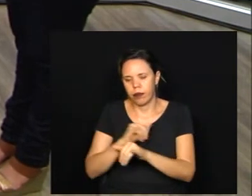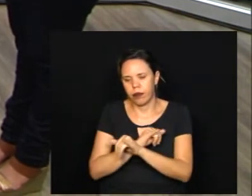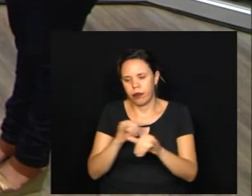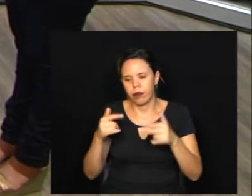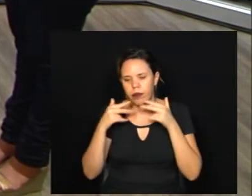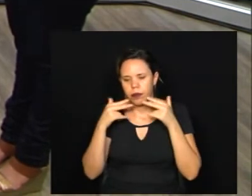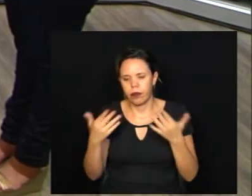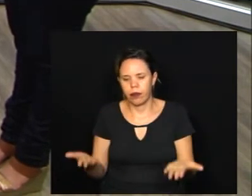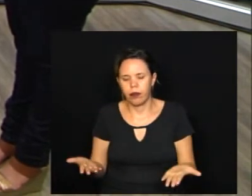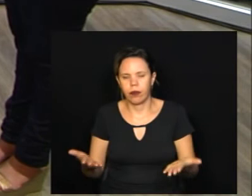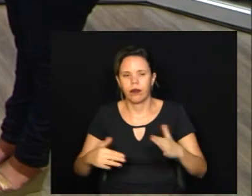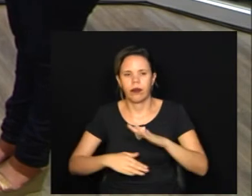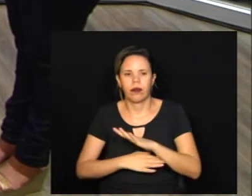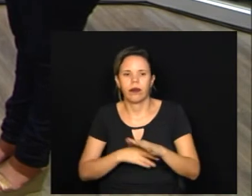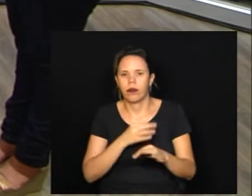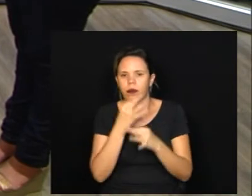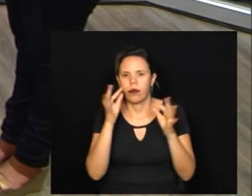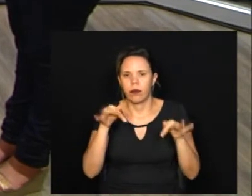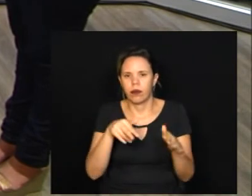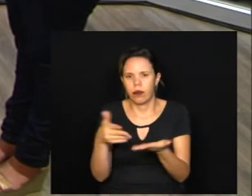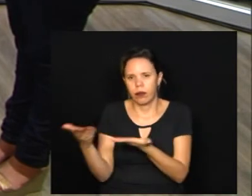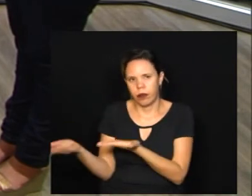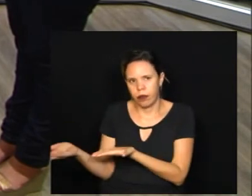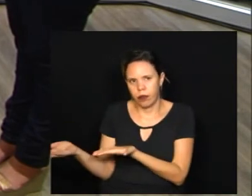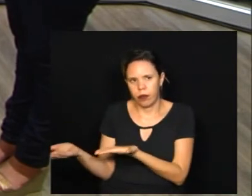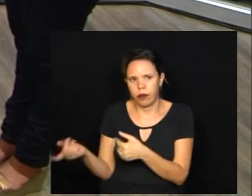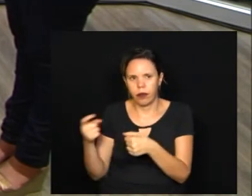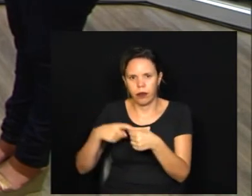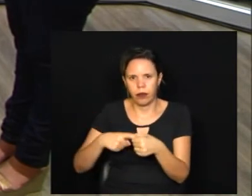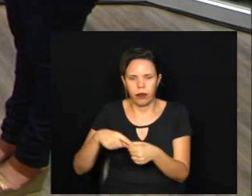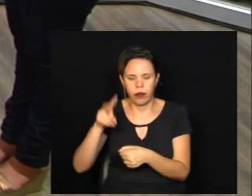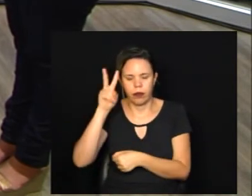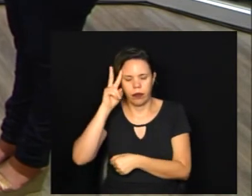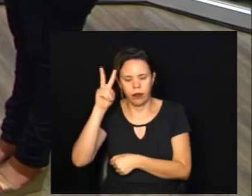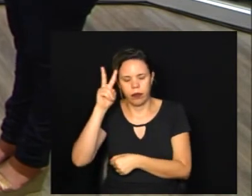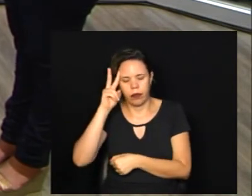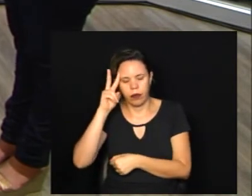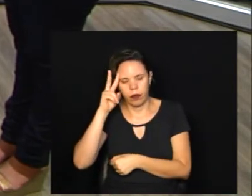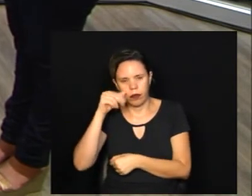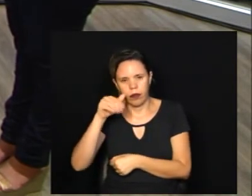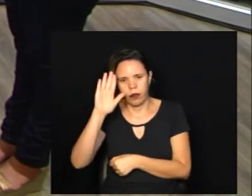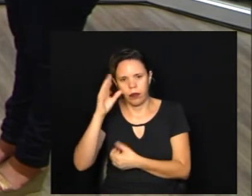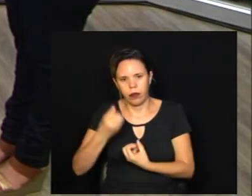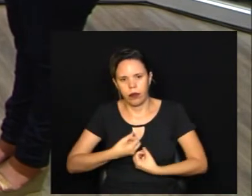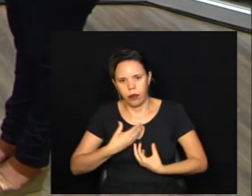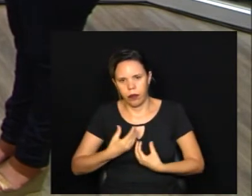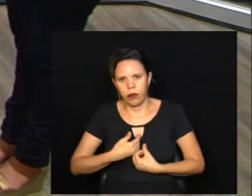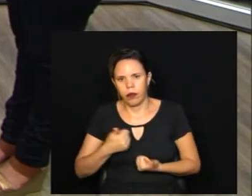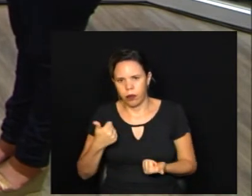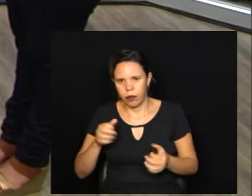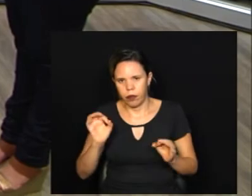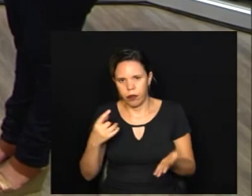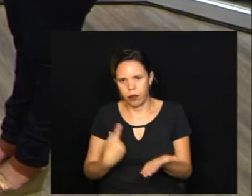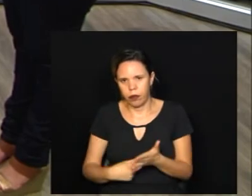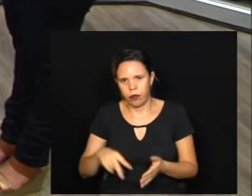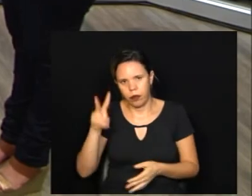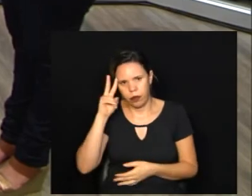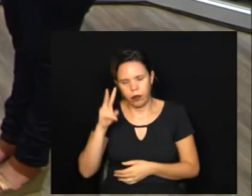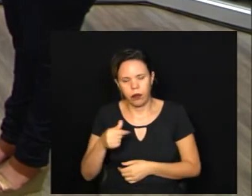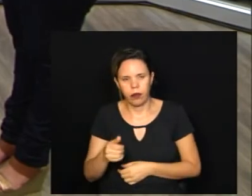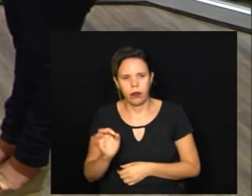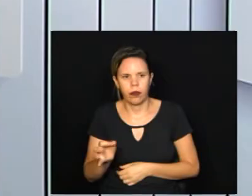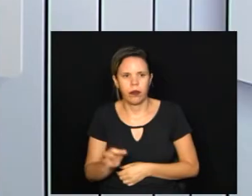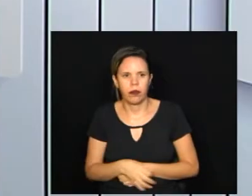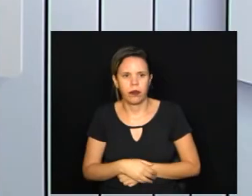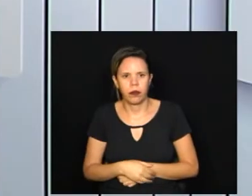do Legislativo. Ótimo fim de semana. Retorna na segunda-feira com muitas informações. Até segunda-feira, então. Tá